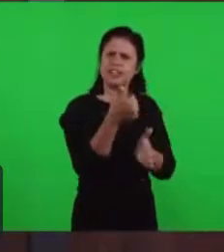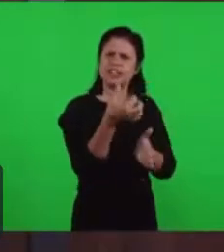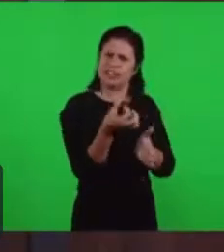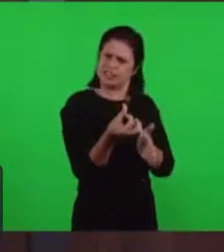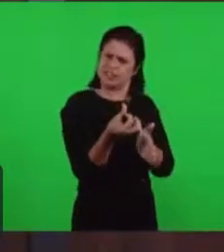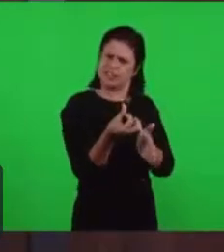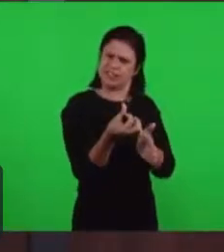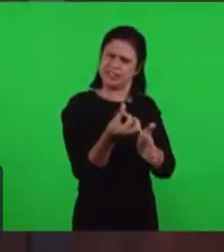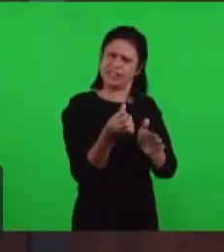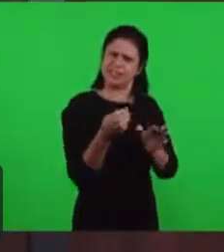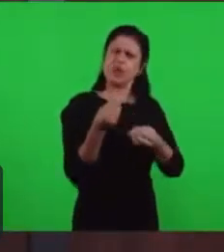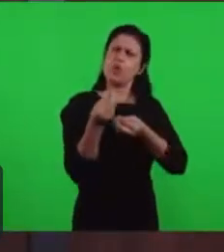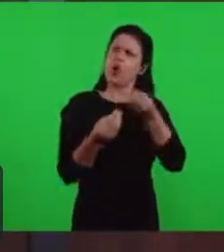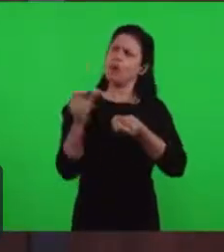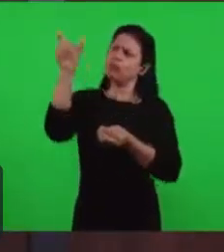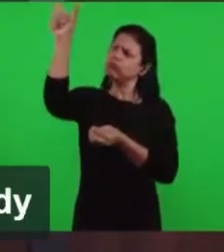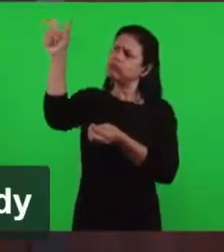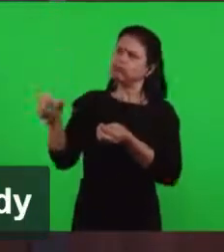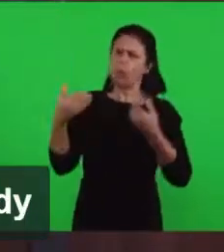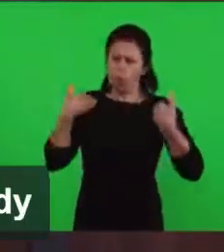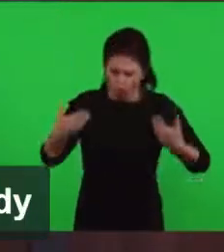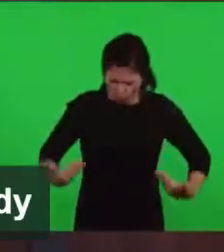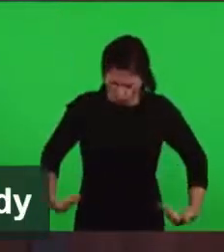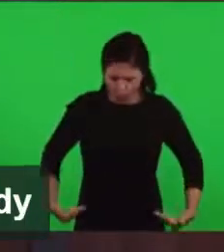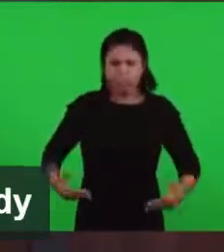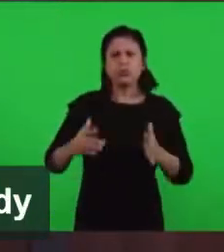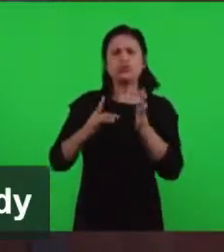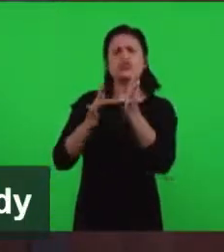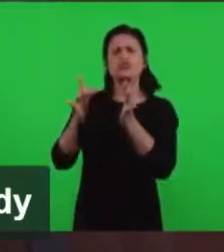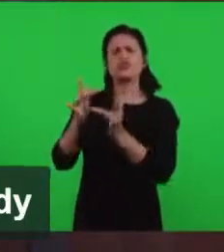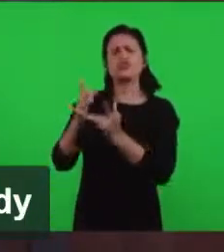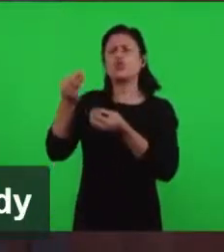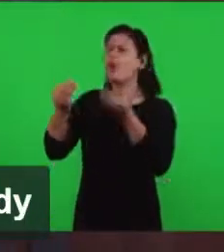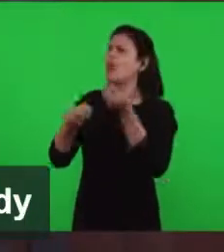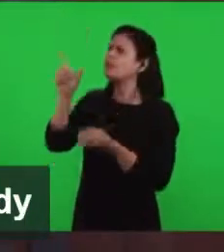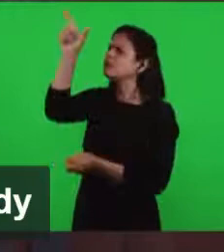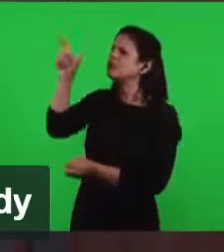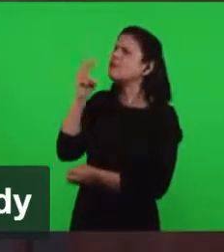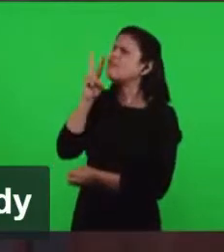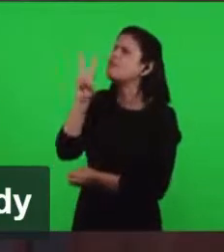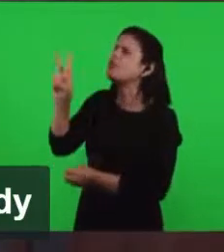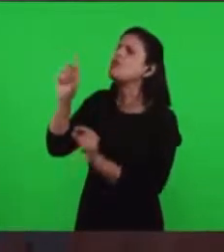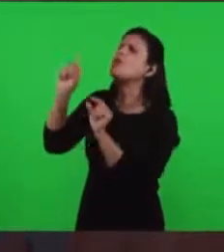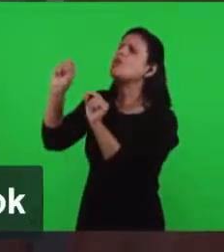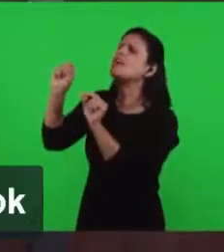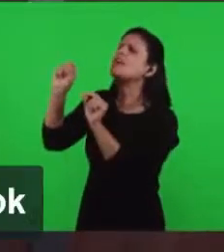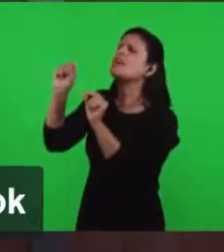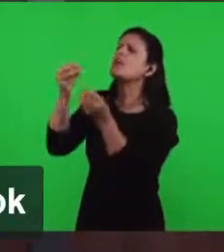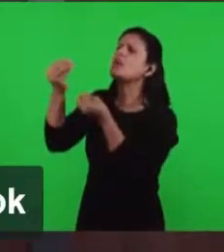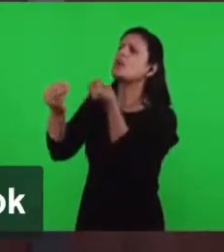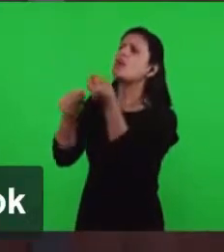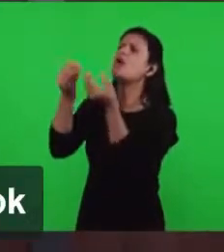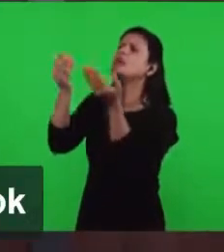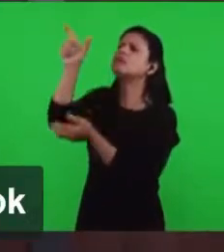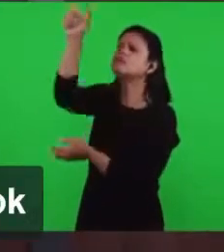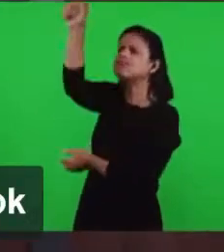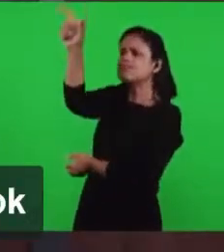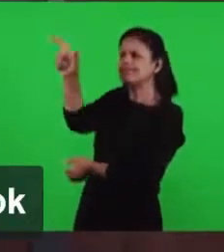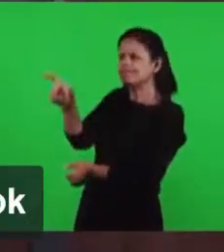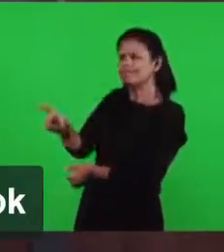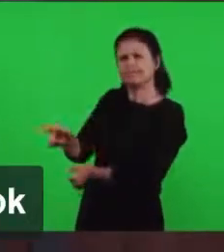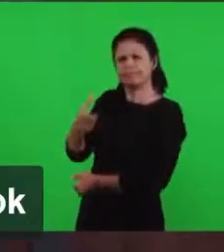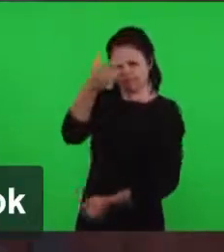capítulo 1 tão como foi descrita a visão do corpo do filho do homem citado nos versos de